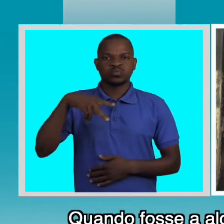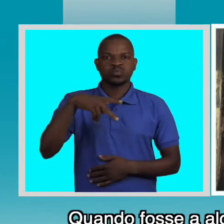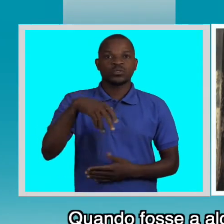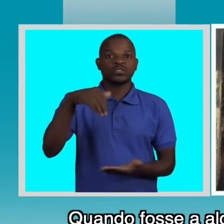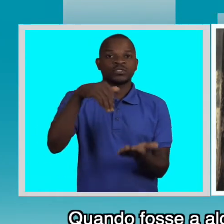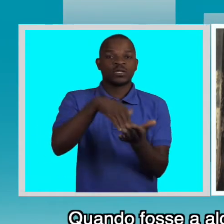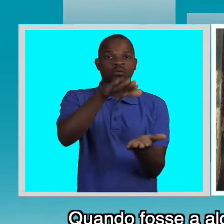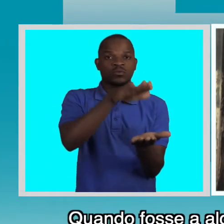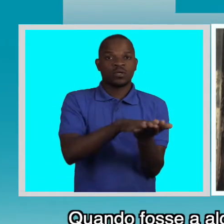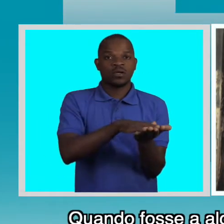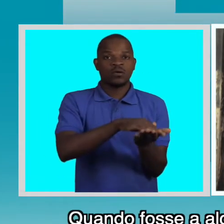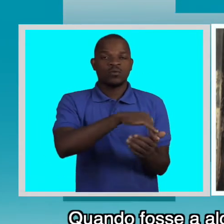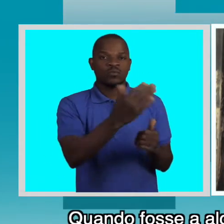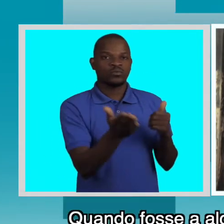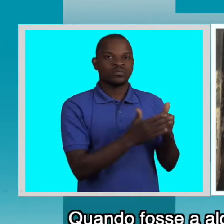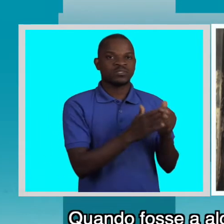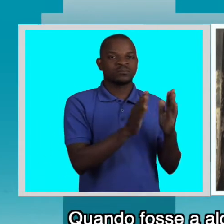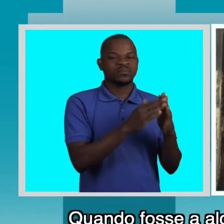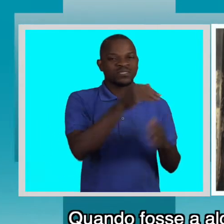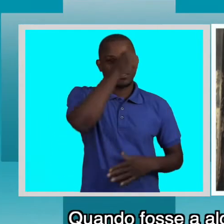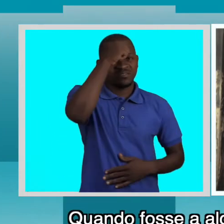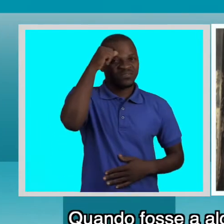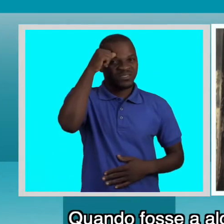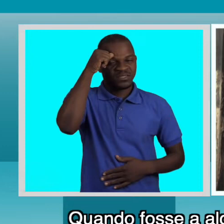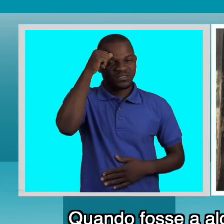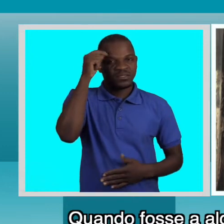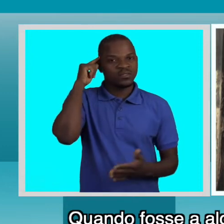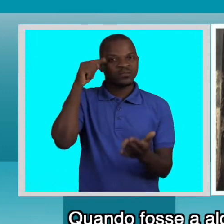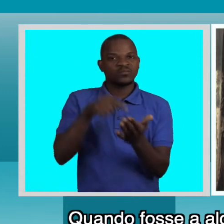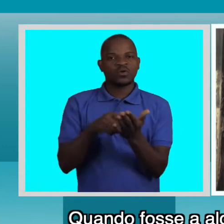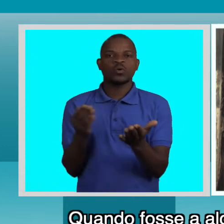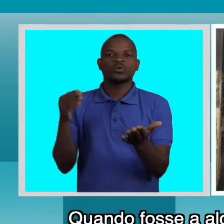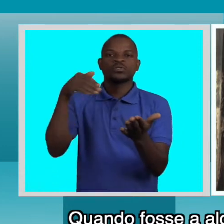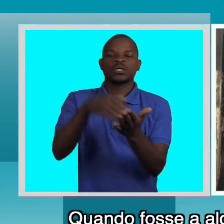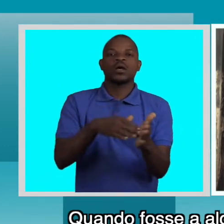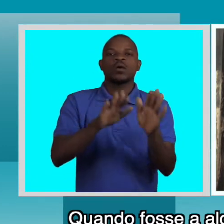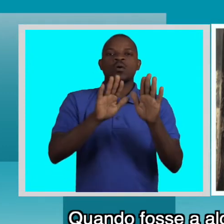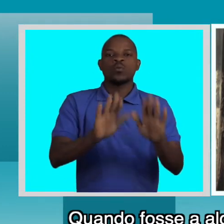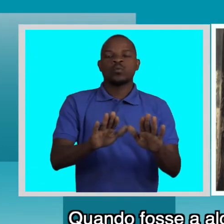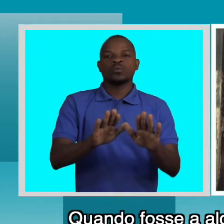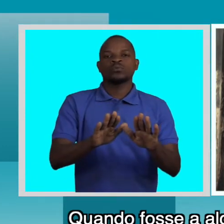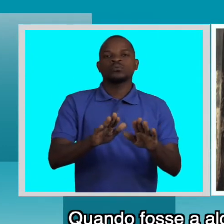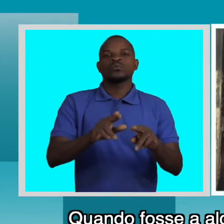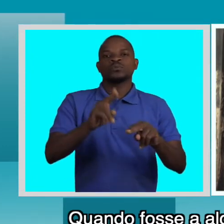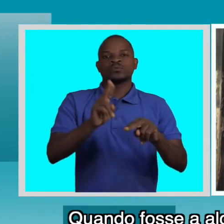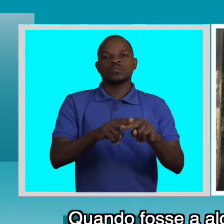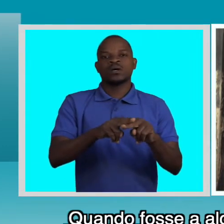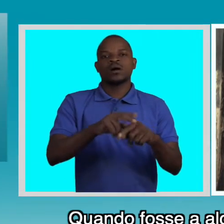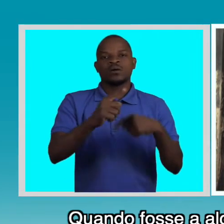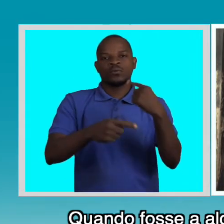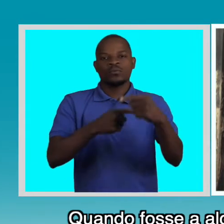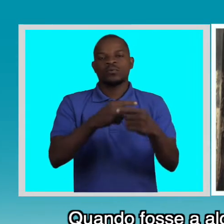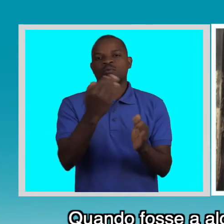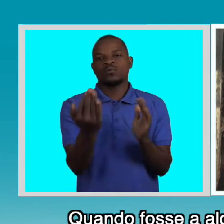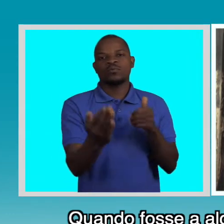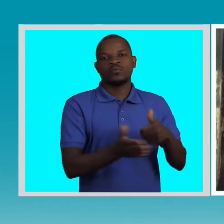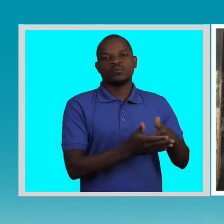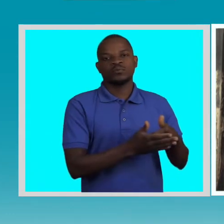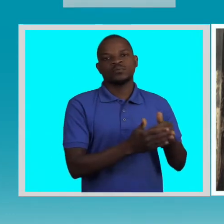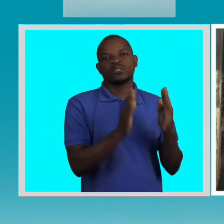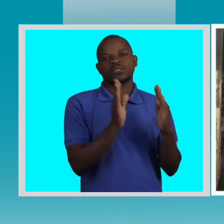eu andei onde ia, não conseguia ir lá e voltar. Então, eu me obrigava de chegar lá, tinha que descansar, ou ir hoje para voltar